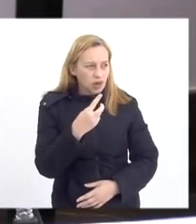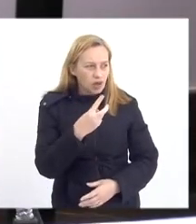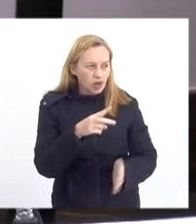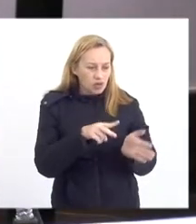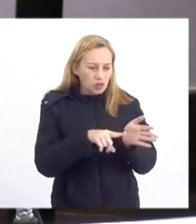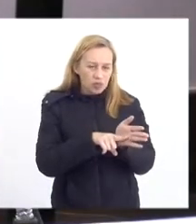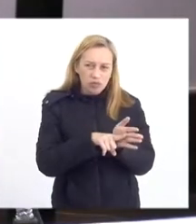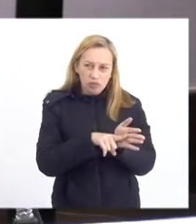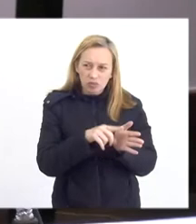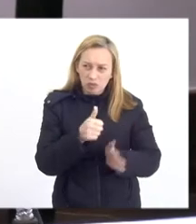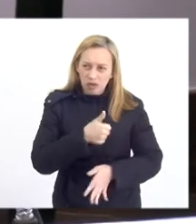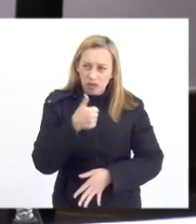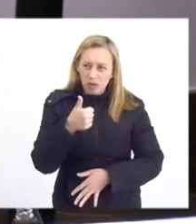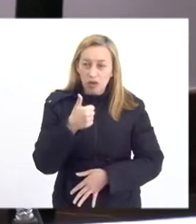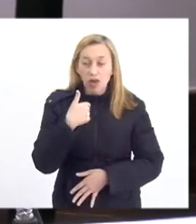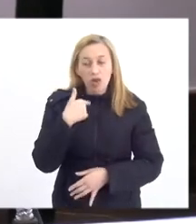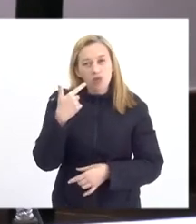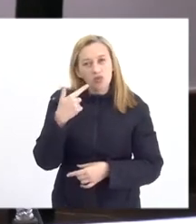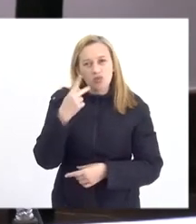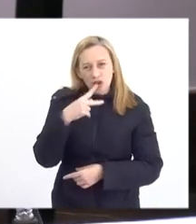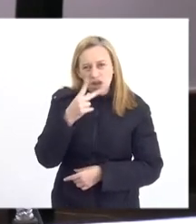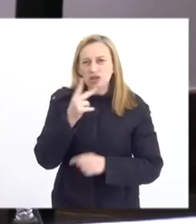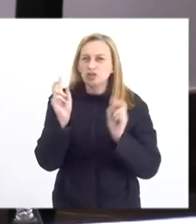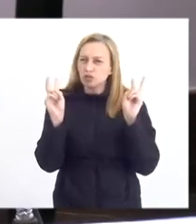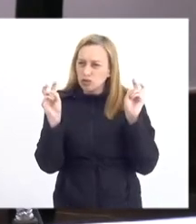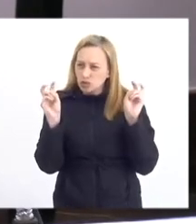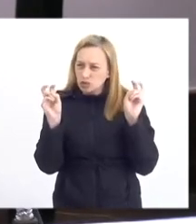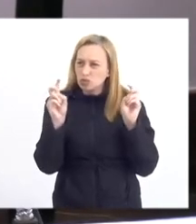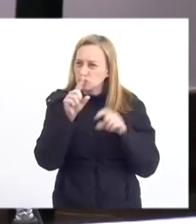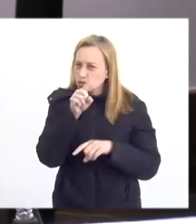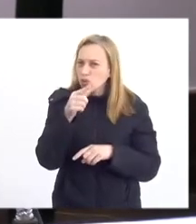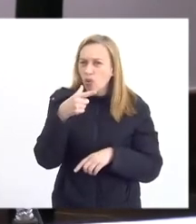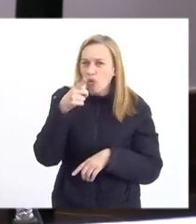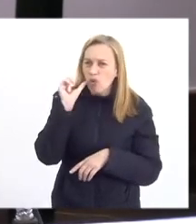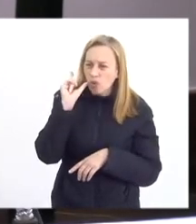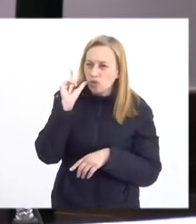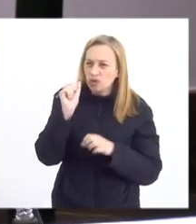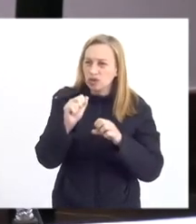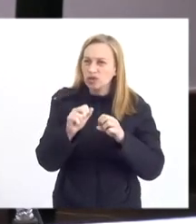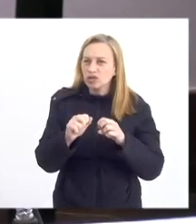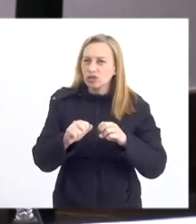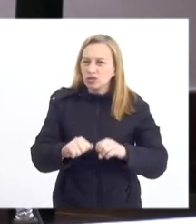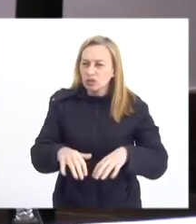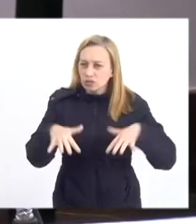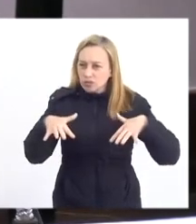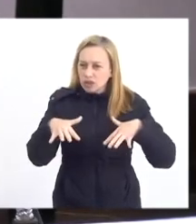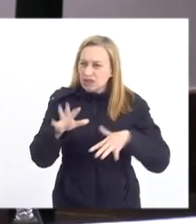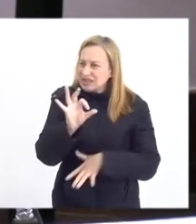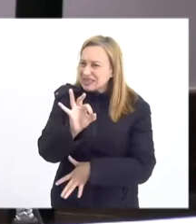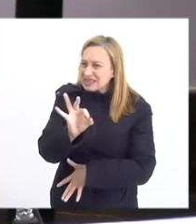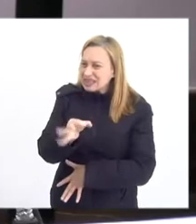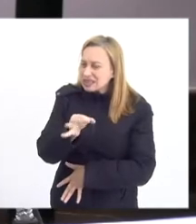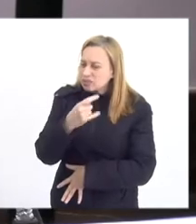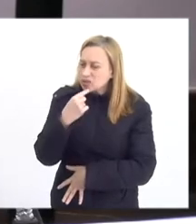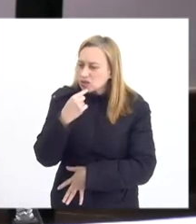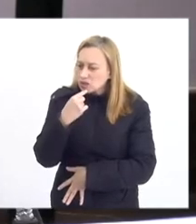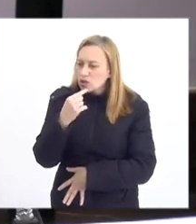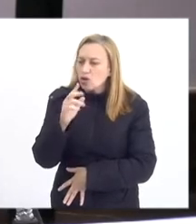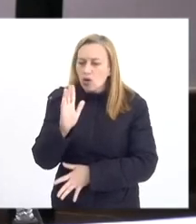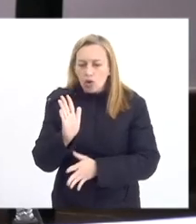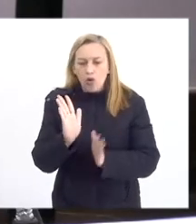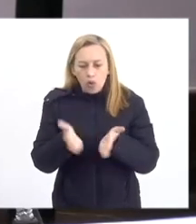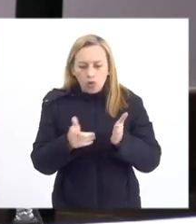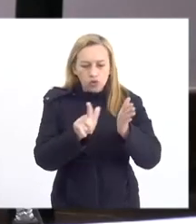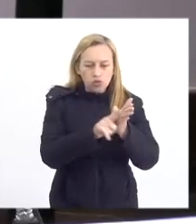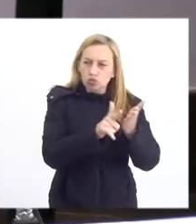pedir de vista. Porque, inclusive, eu discursei sobre esse tema ontem em plenário e, casualmente, hoje o jornal O